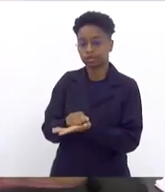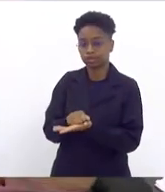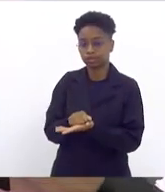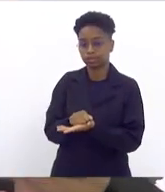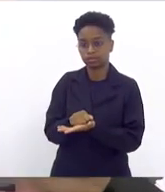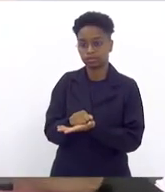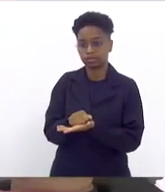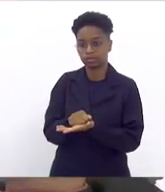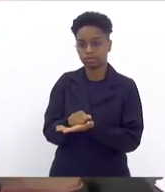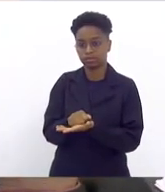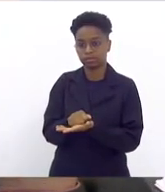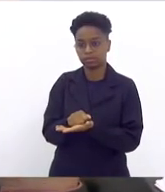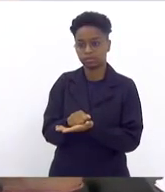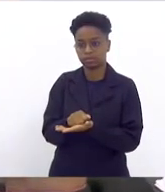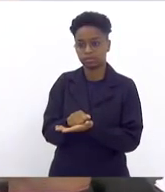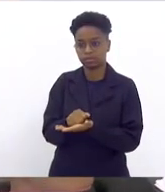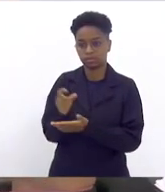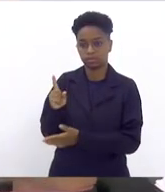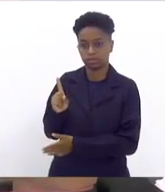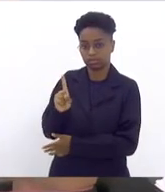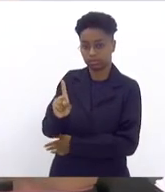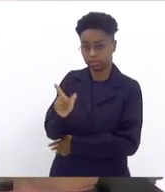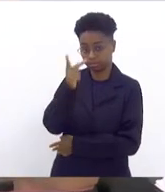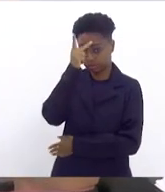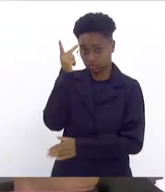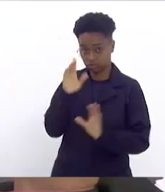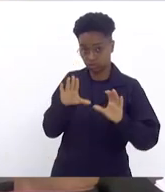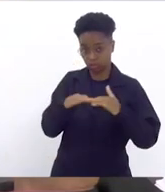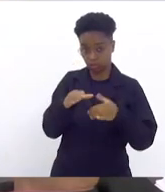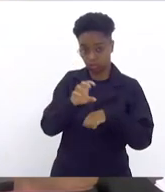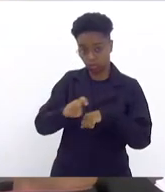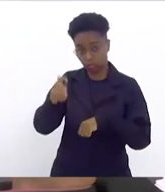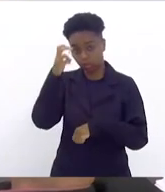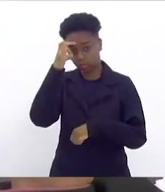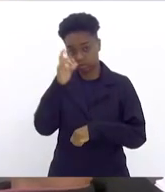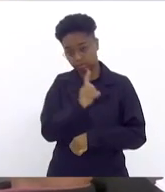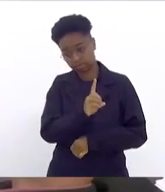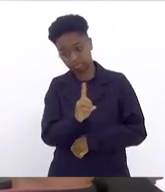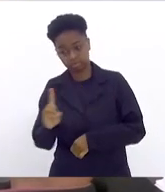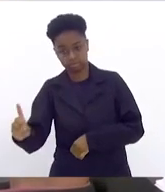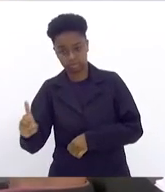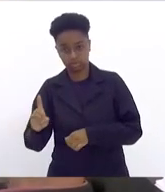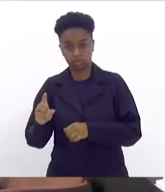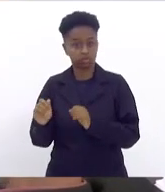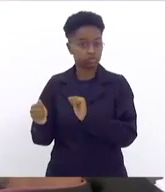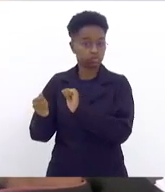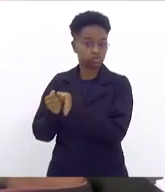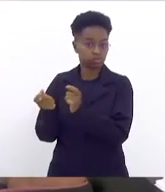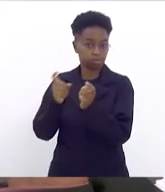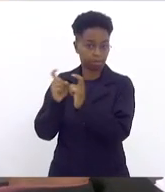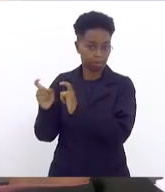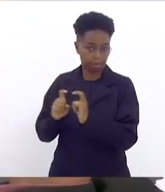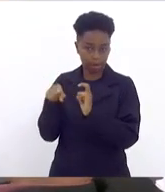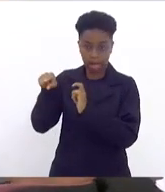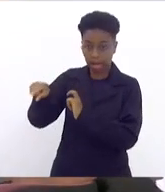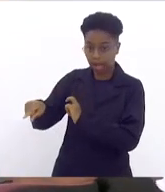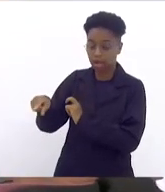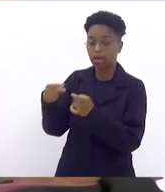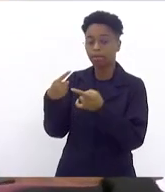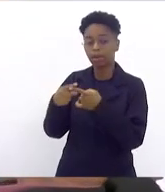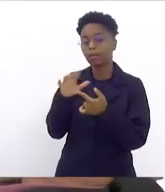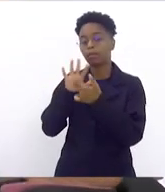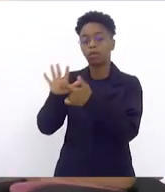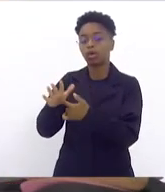presença de um representante da Comissão de Cultura no Conselho lá, para inclusive levar